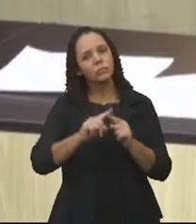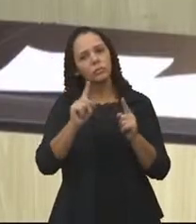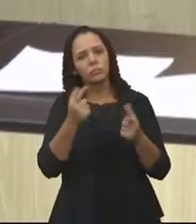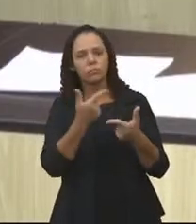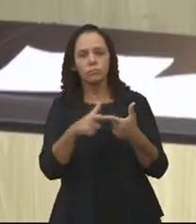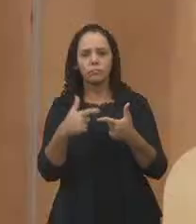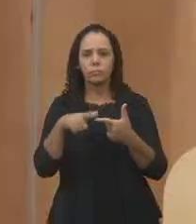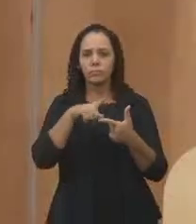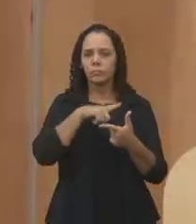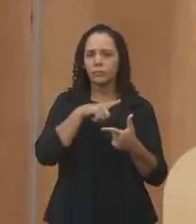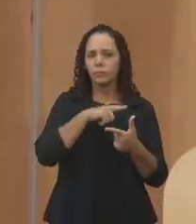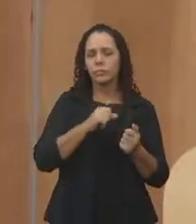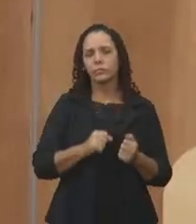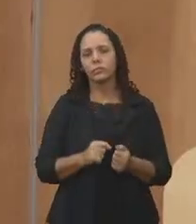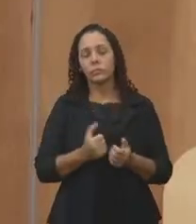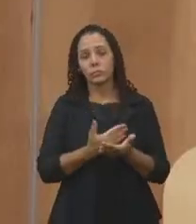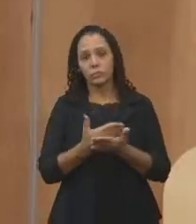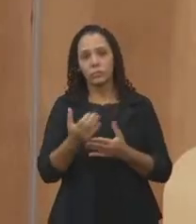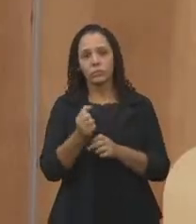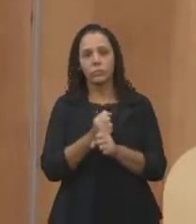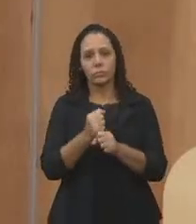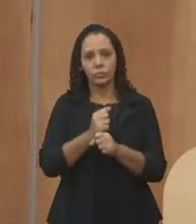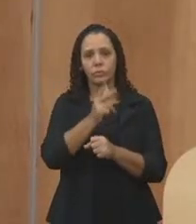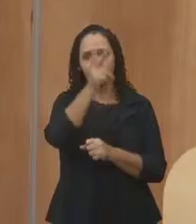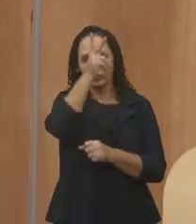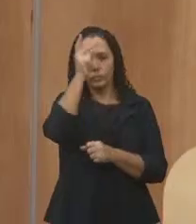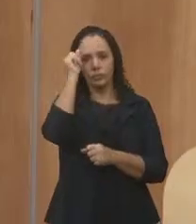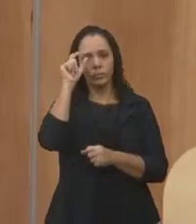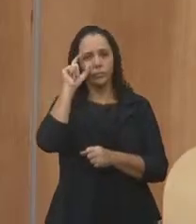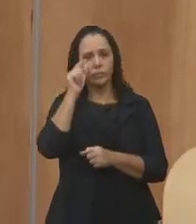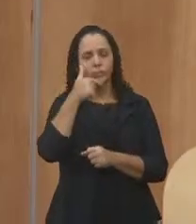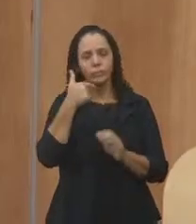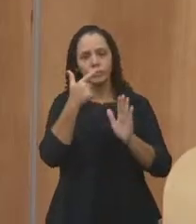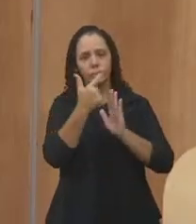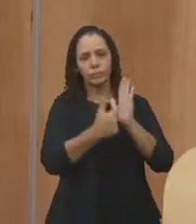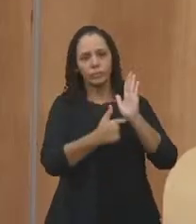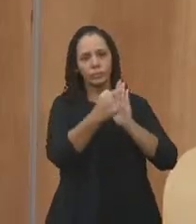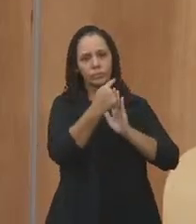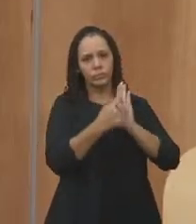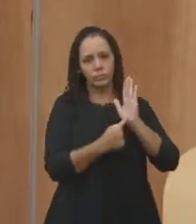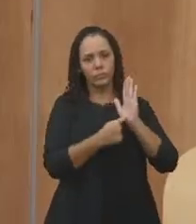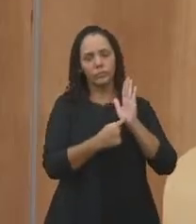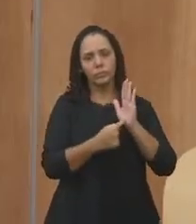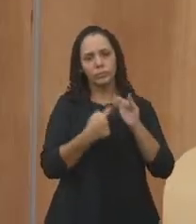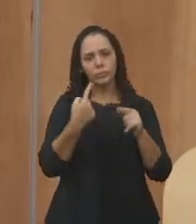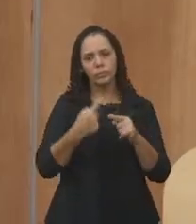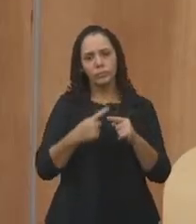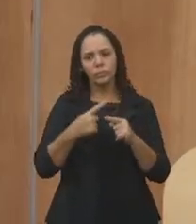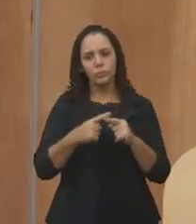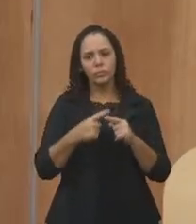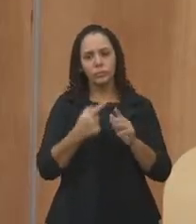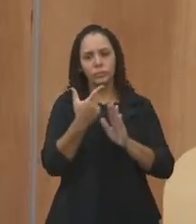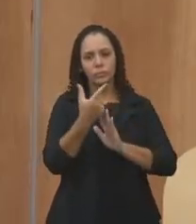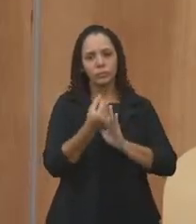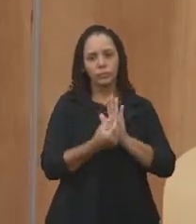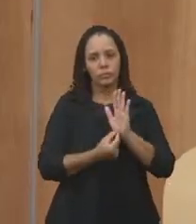presente? No início do ano, realmente, o prefeito Celso cancelou em função da situação